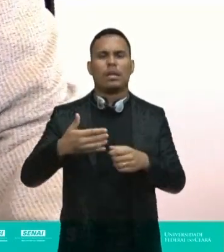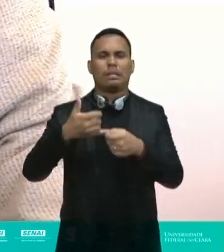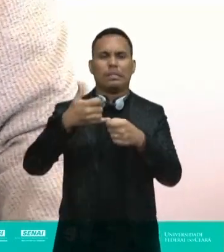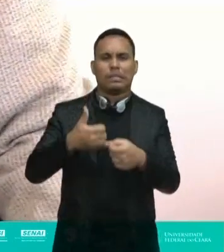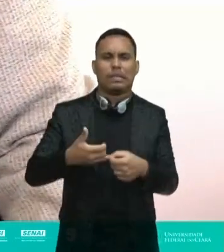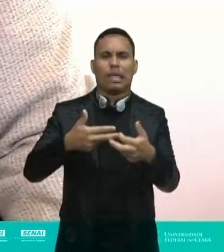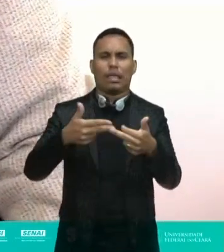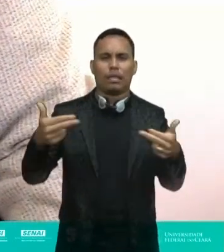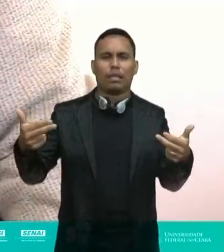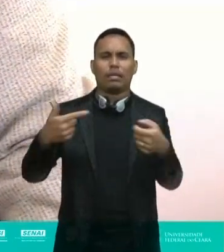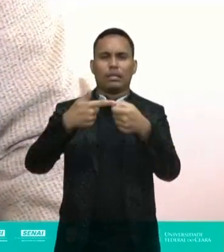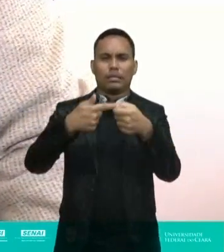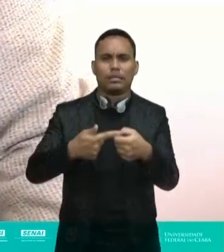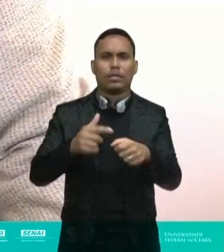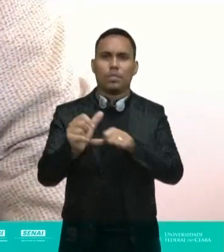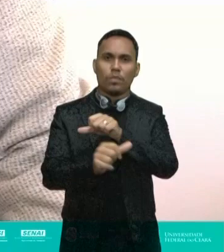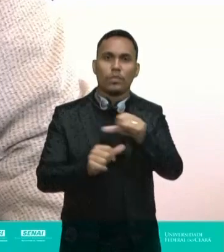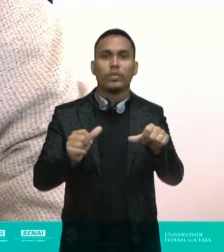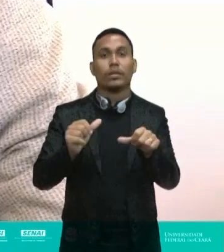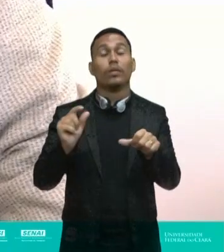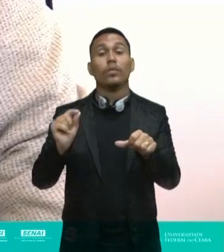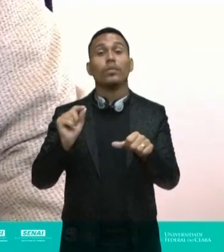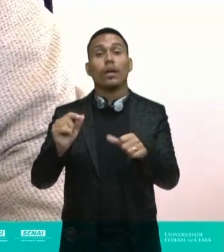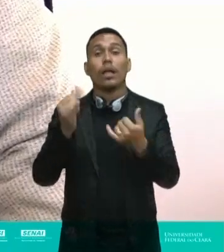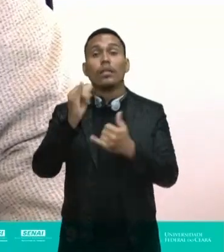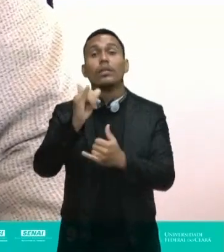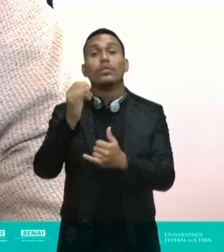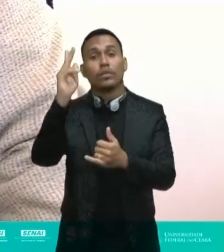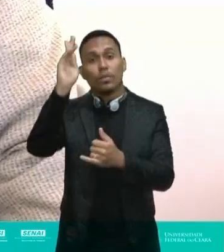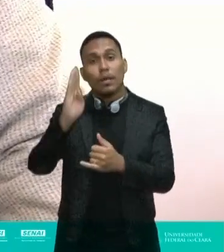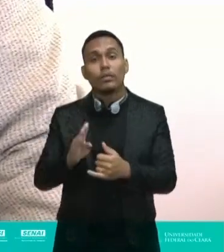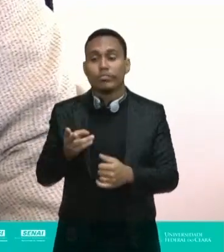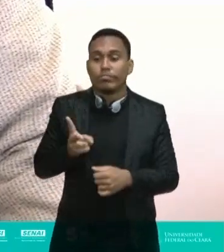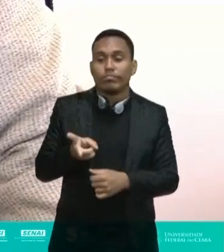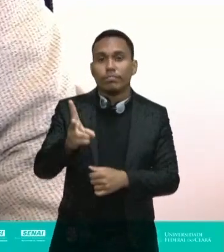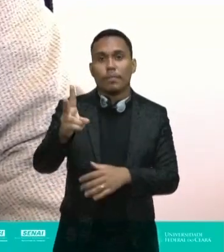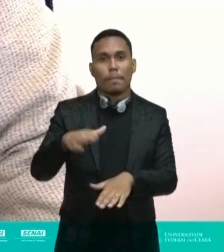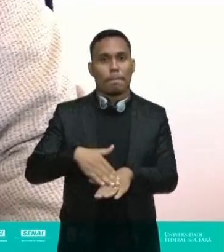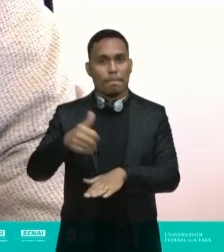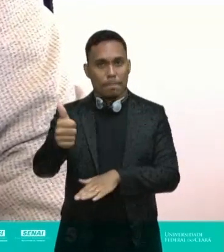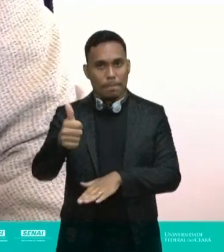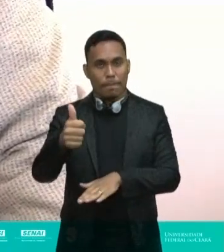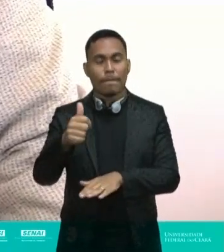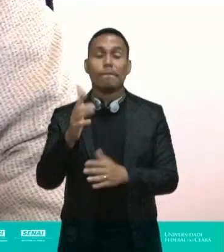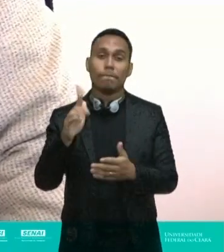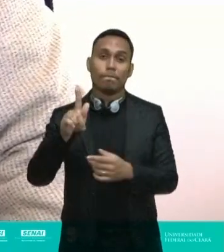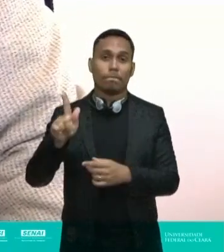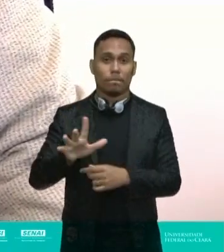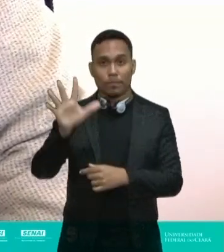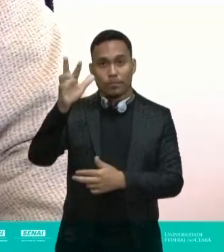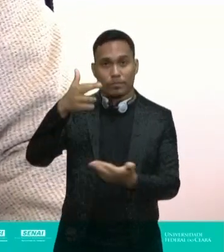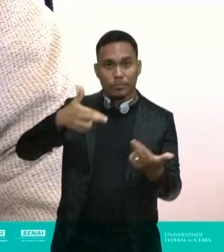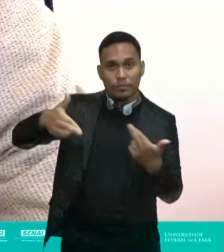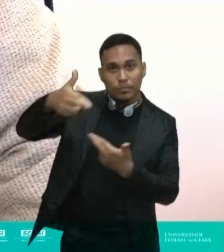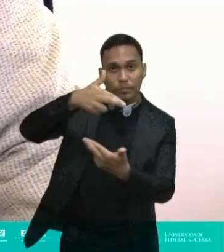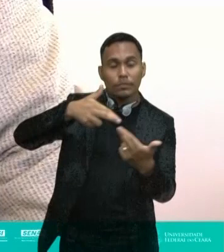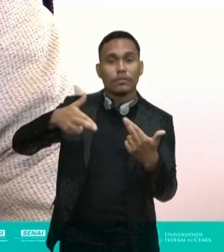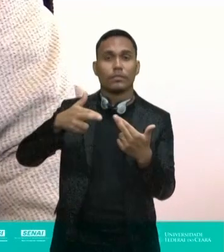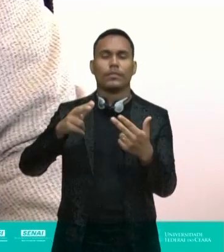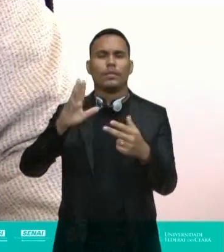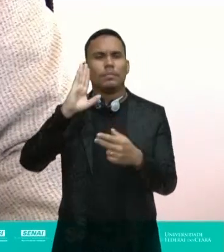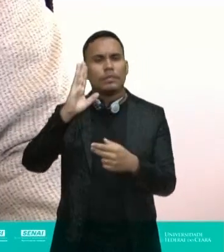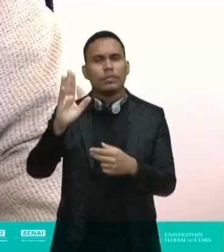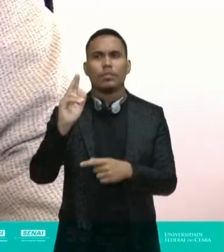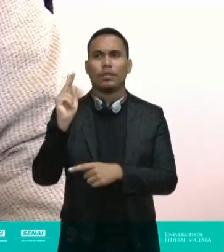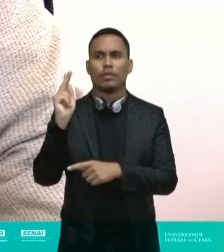reduzindo, assim, a dependência energética do país. O reconhecimento crescente dos gases renováveis, em particular do